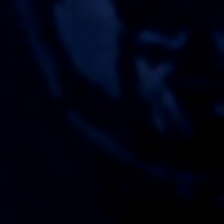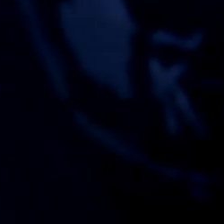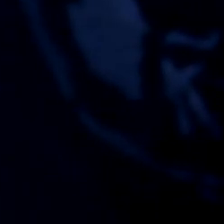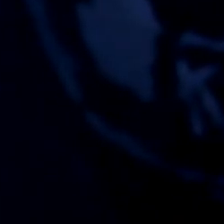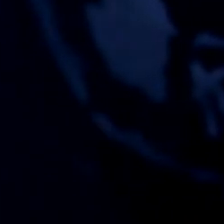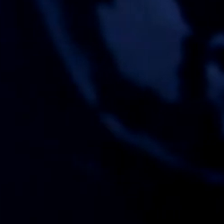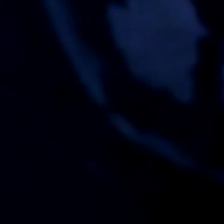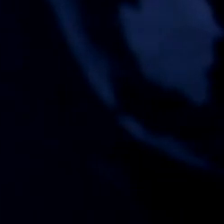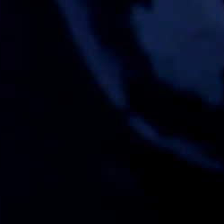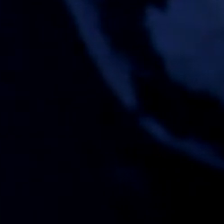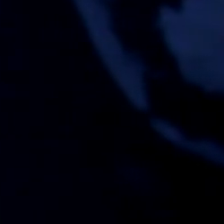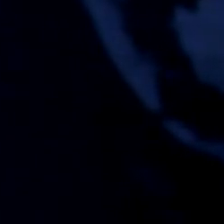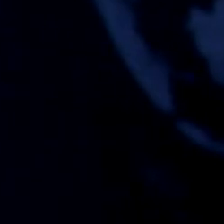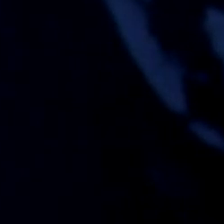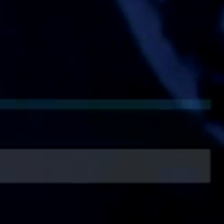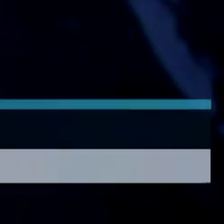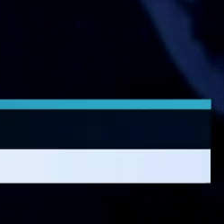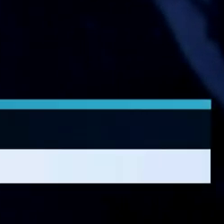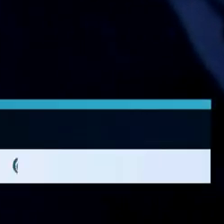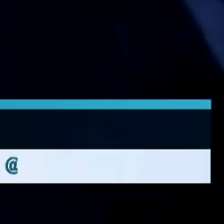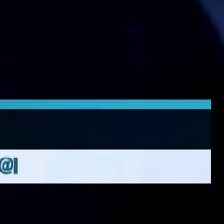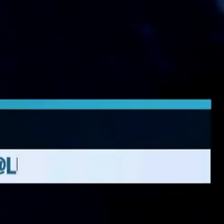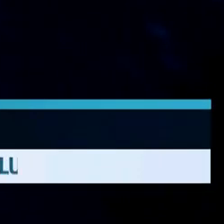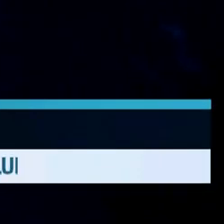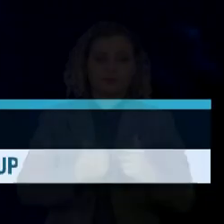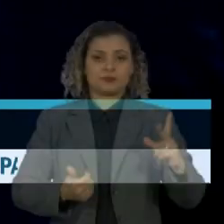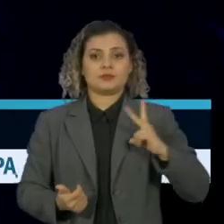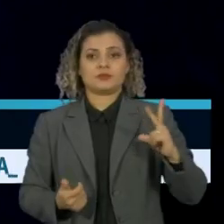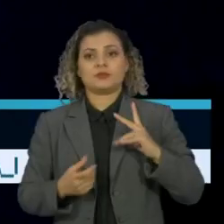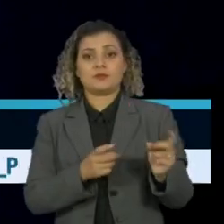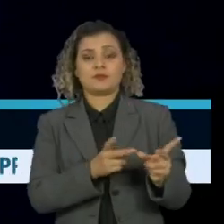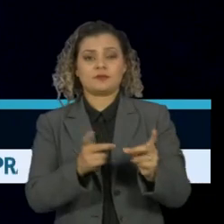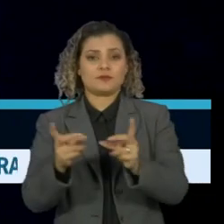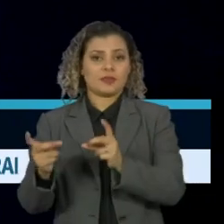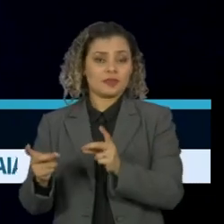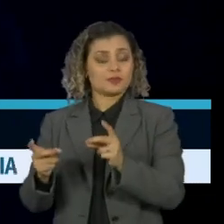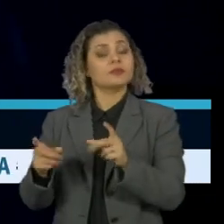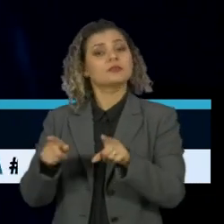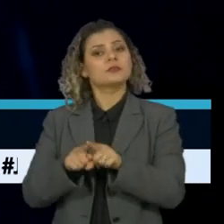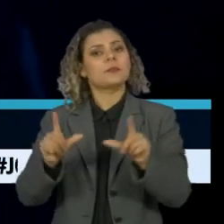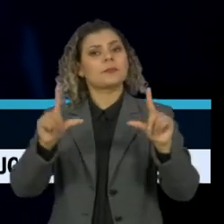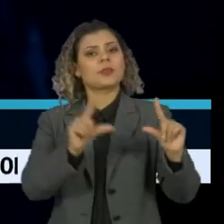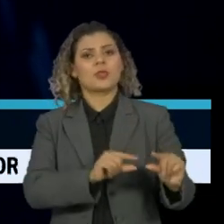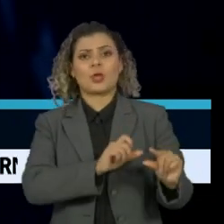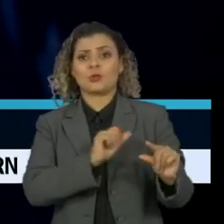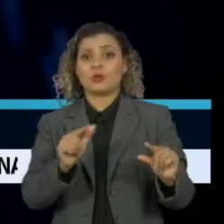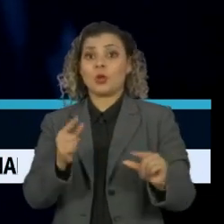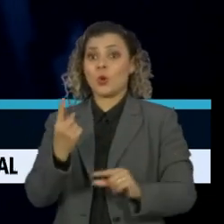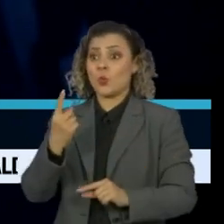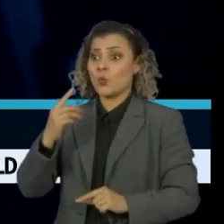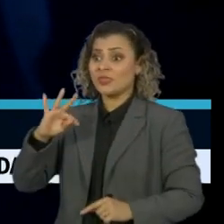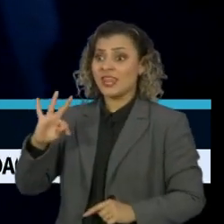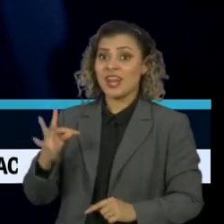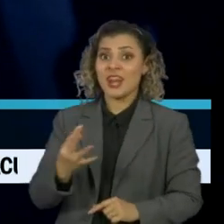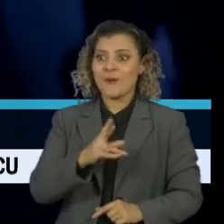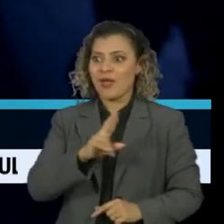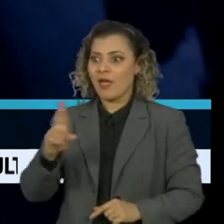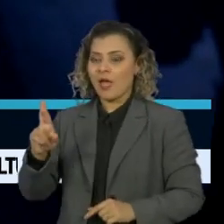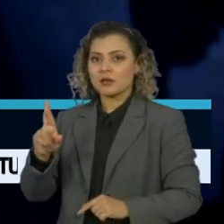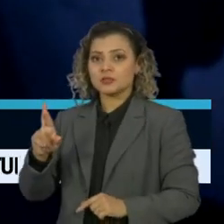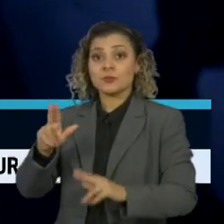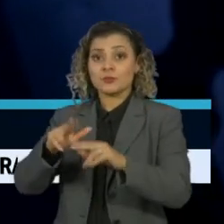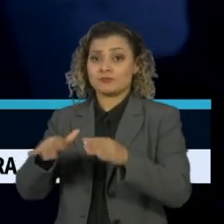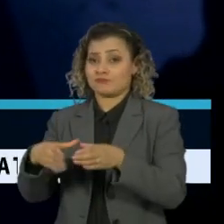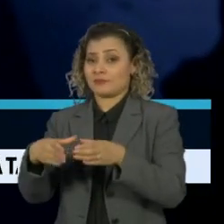Apesar do discurso de privatizações, o espaço para a venda de estatais é bem menor do que a montanha de 1 trilhão de reais calculados pela